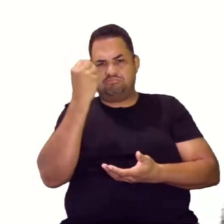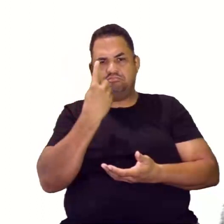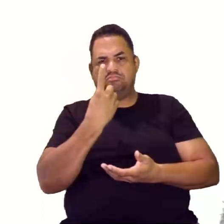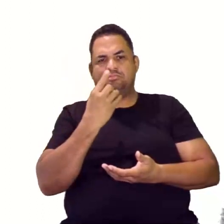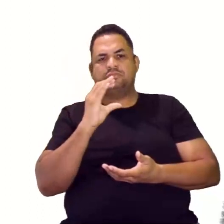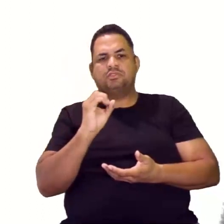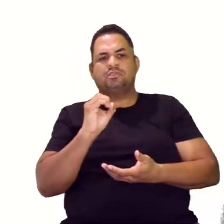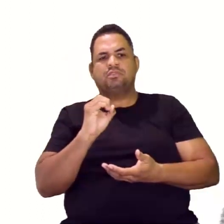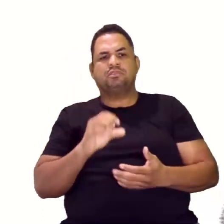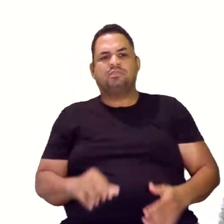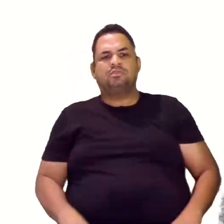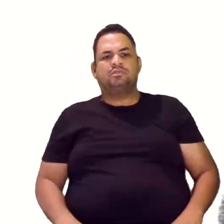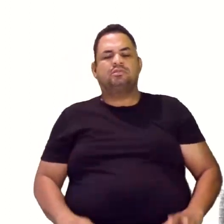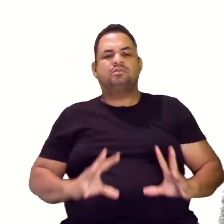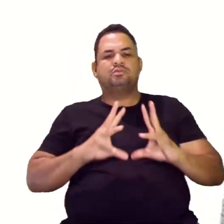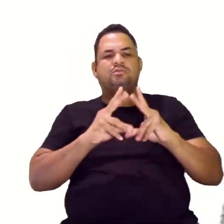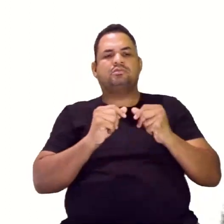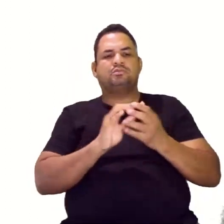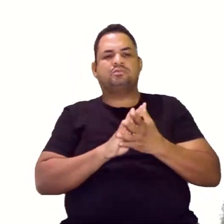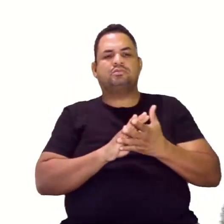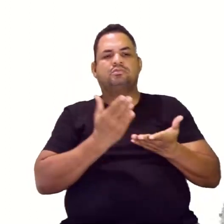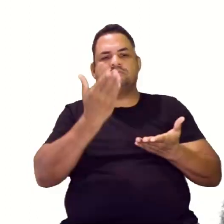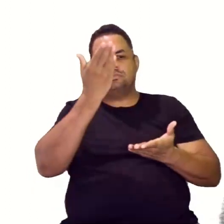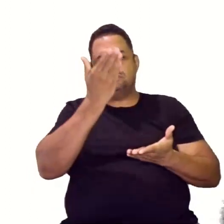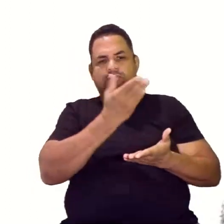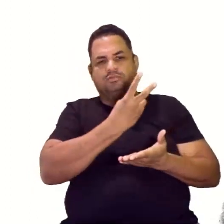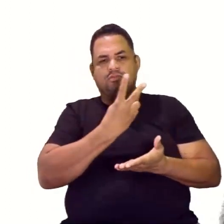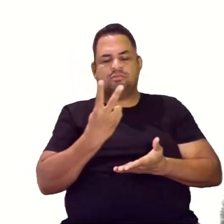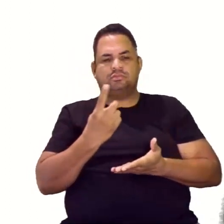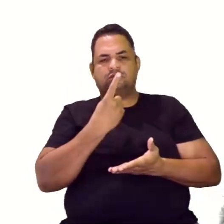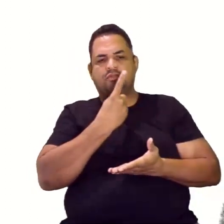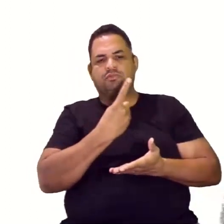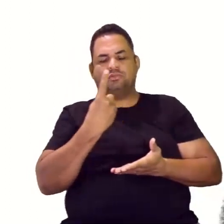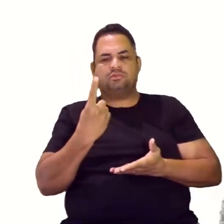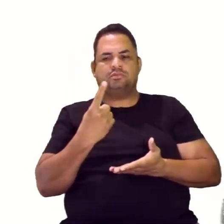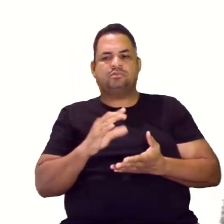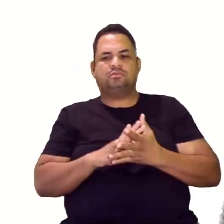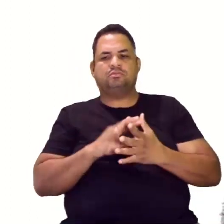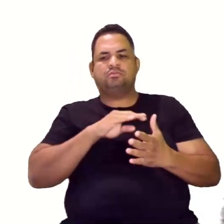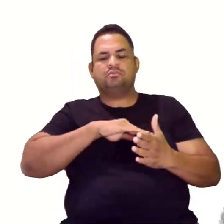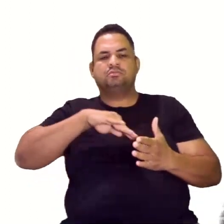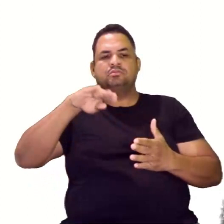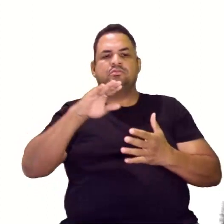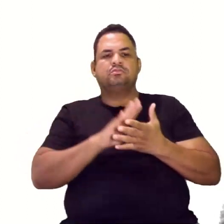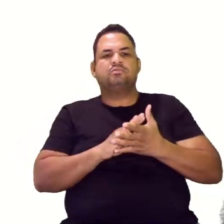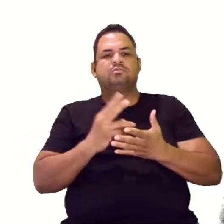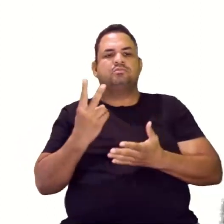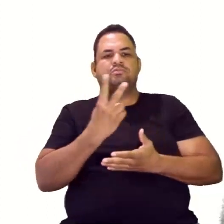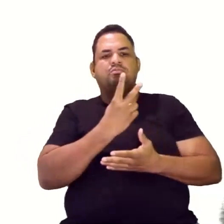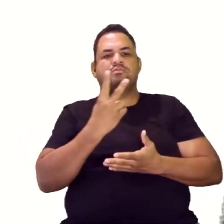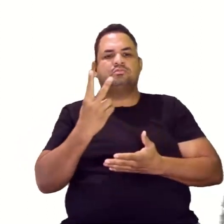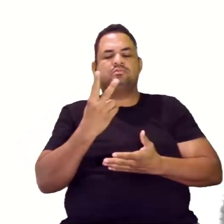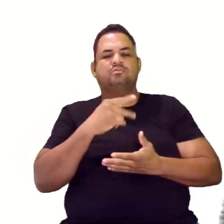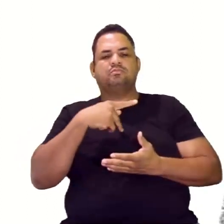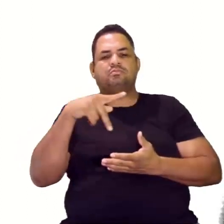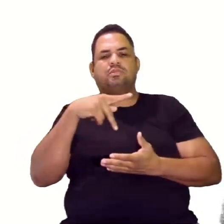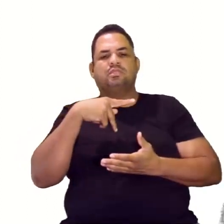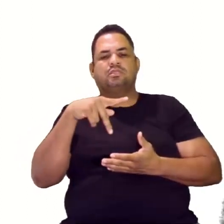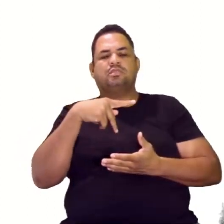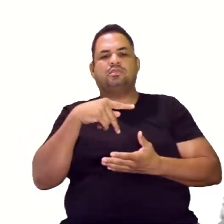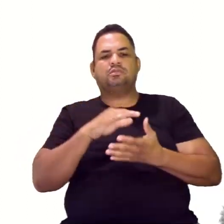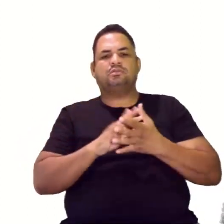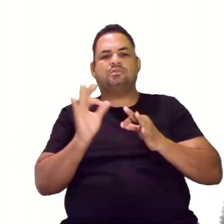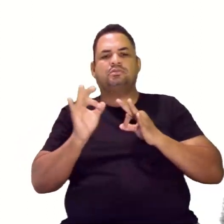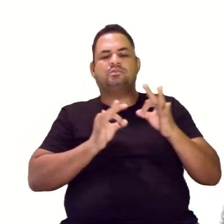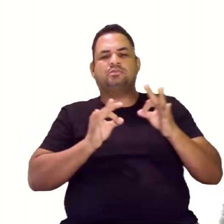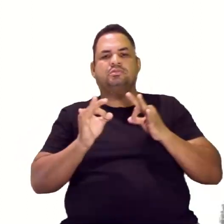e 0. 1 e 0, né? Todo o nosso gráfico passa por 1 e 0. Fizemos os parzinhos ordenados, agora podemos